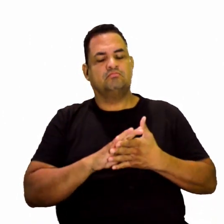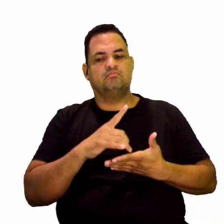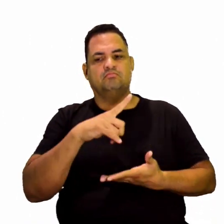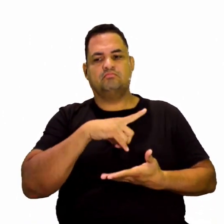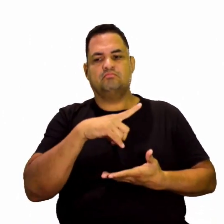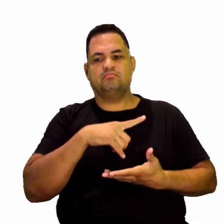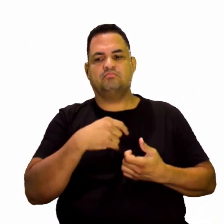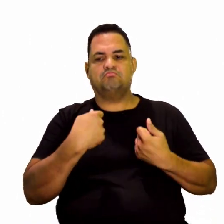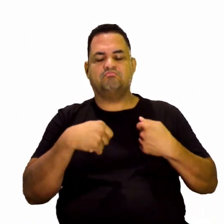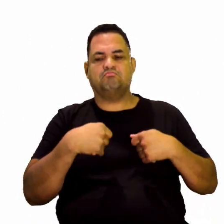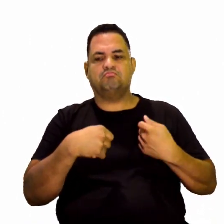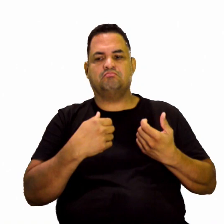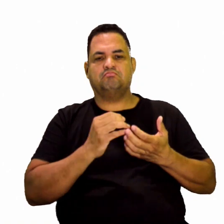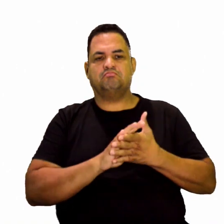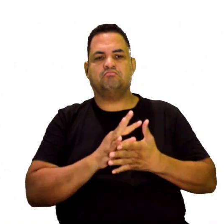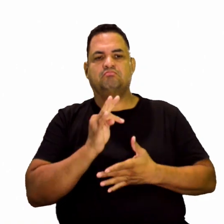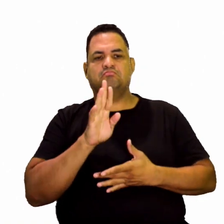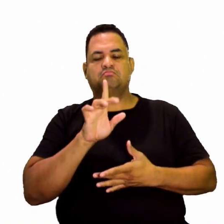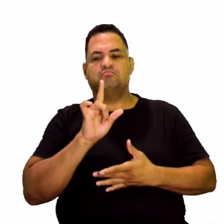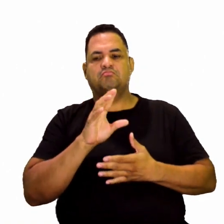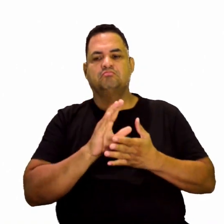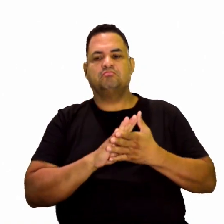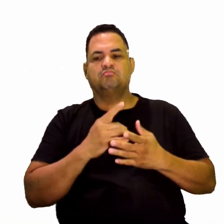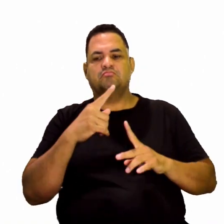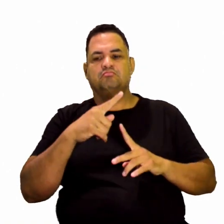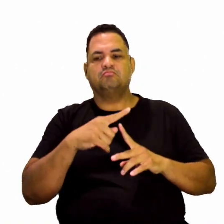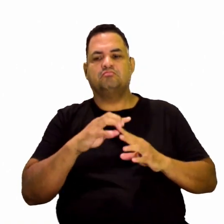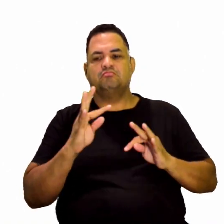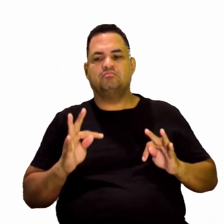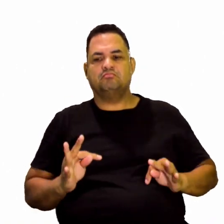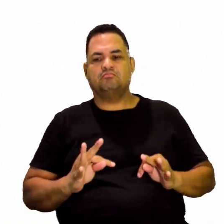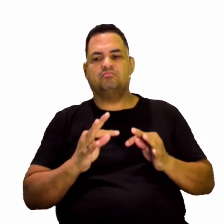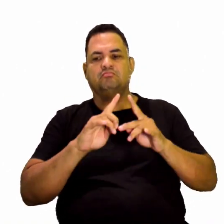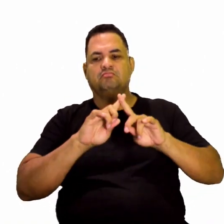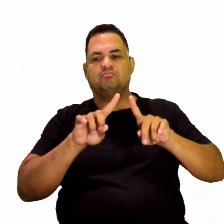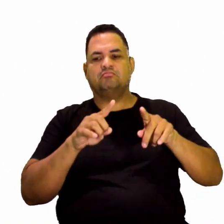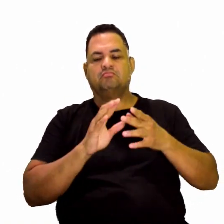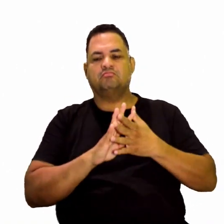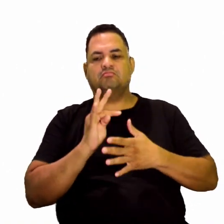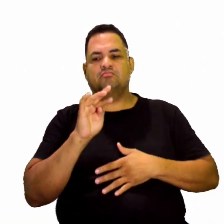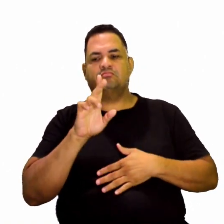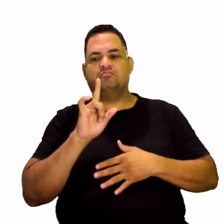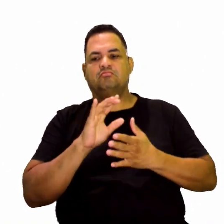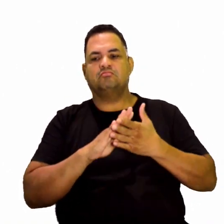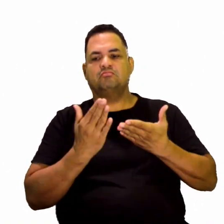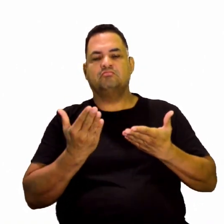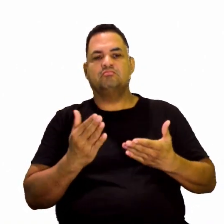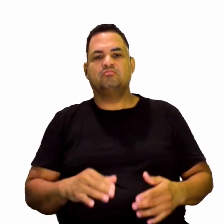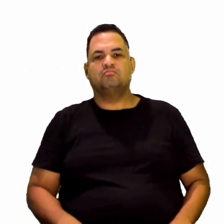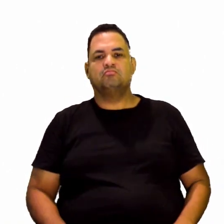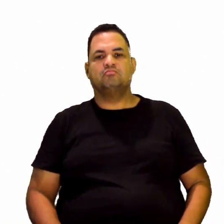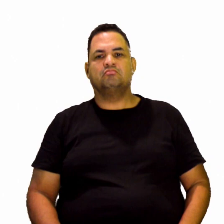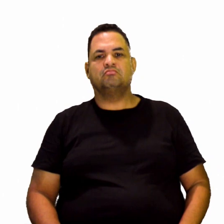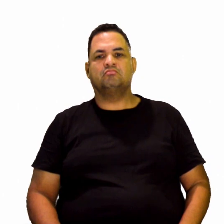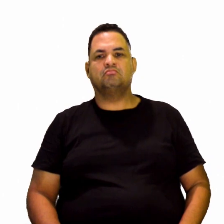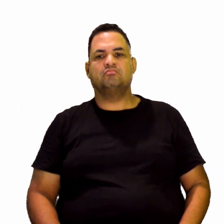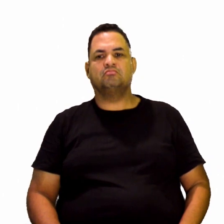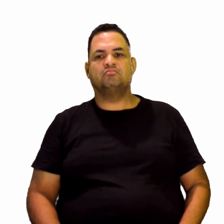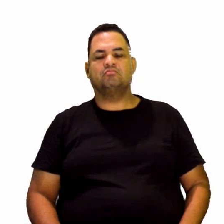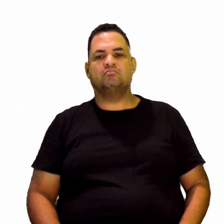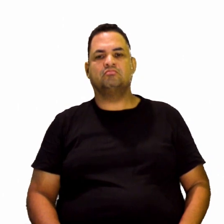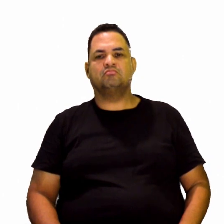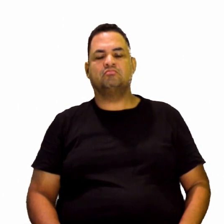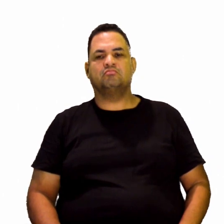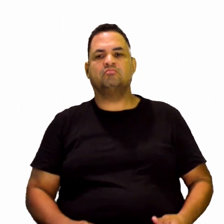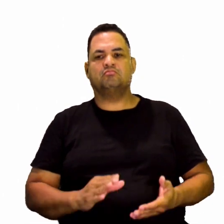podem necessitar da transgenia, né? Desse tipo de técnica. Mas a transgenia em si, ela vai se